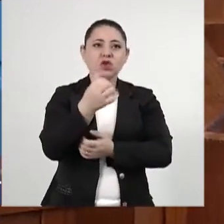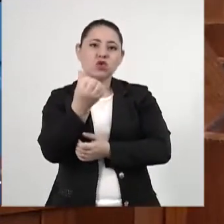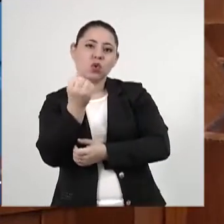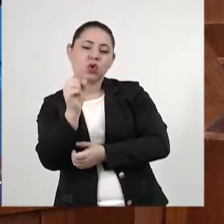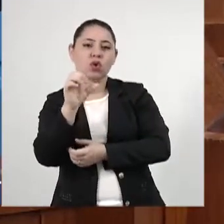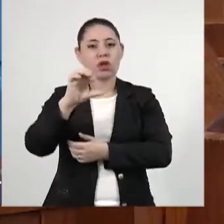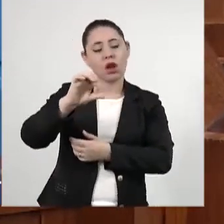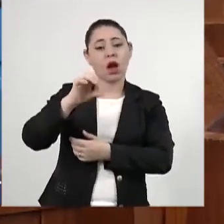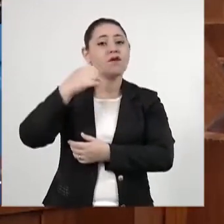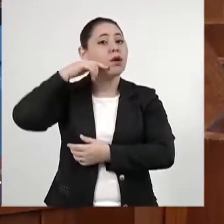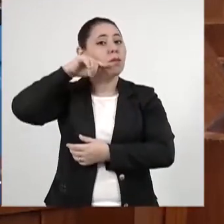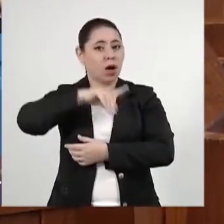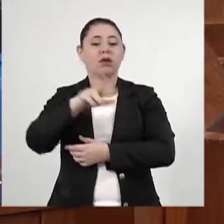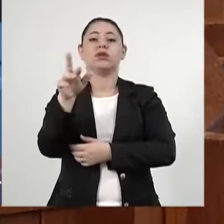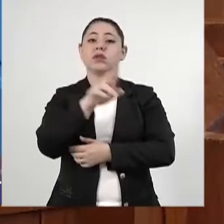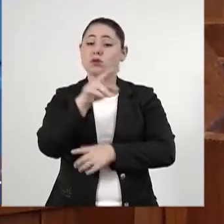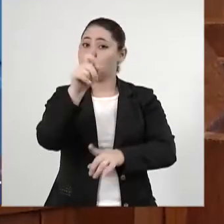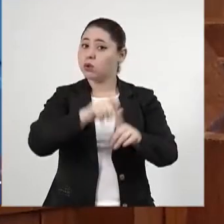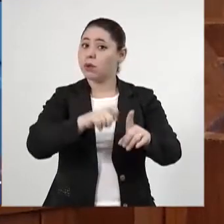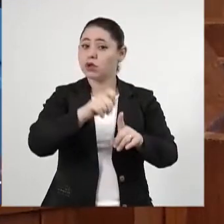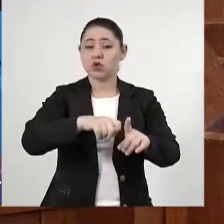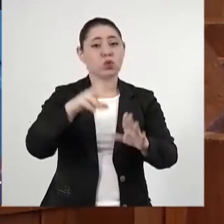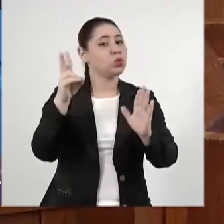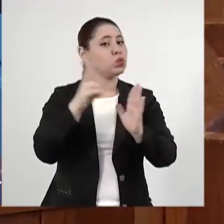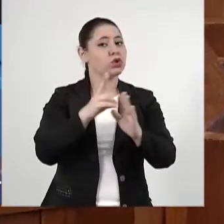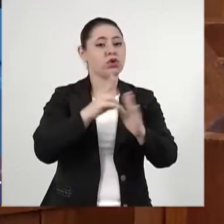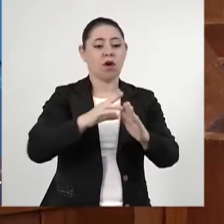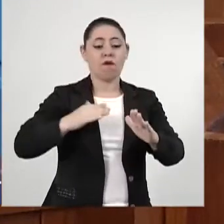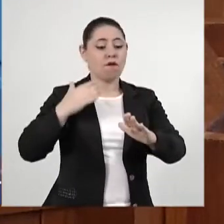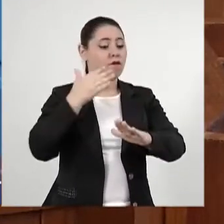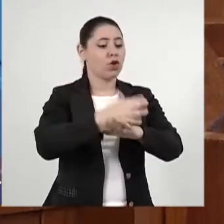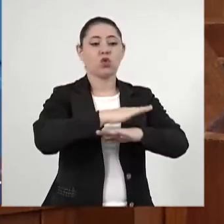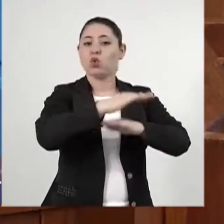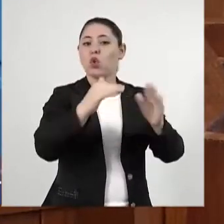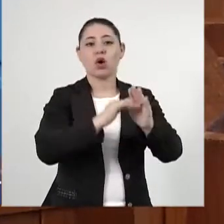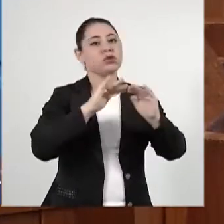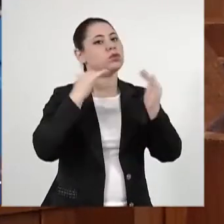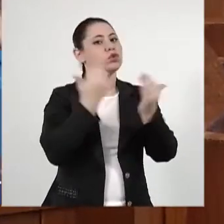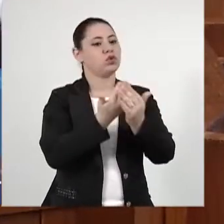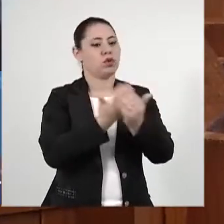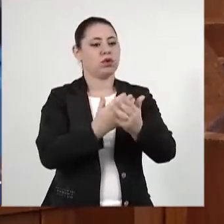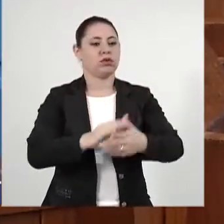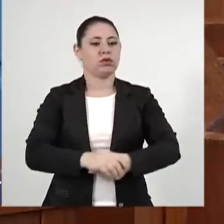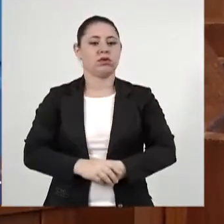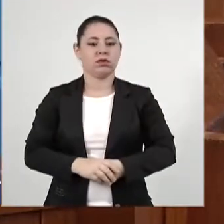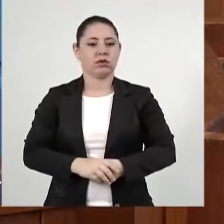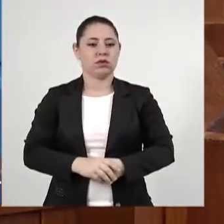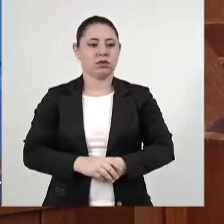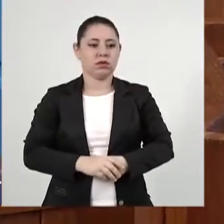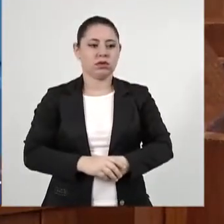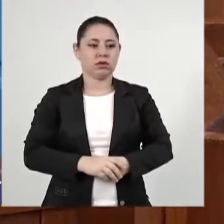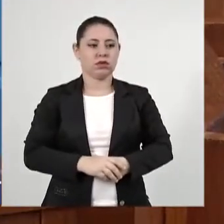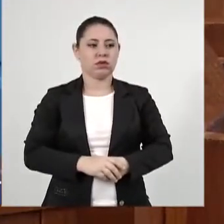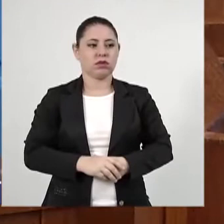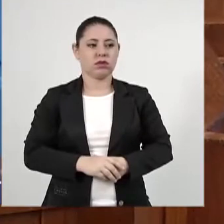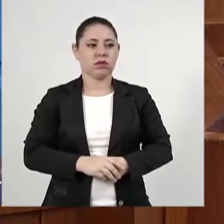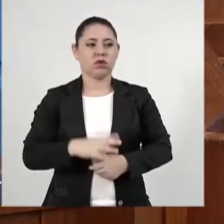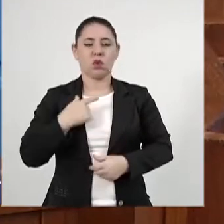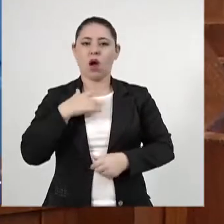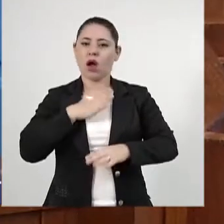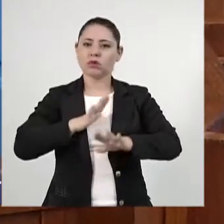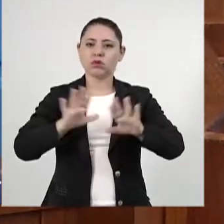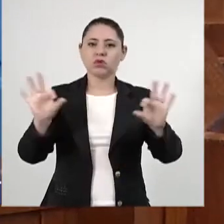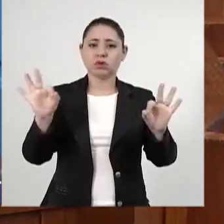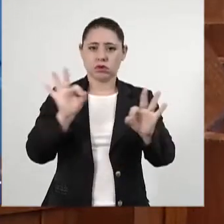por mês. E os índios estão indo todos para a escola. Pergunta uma parte, deputado. Deputado Cabamir, já estou terminando